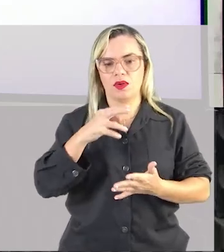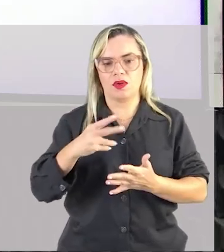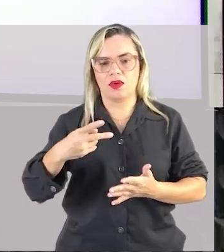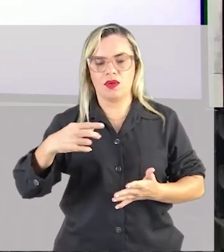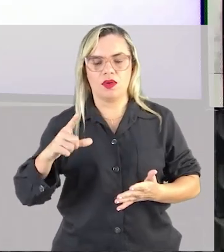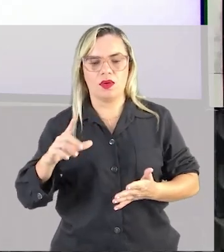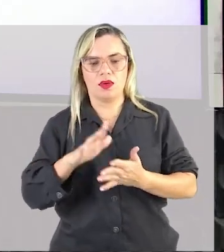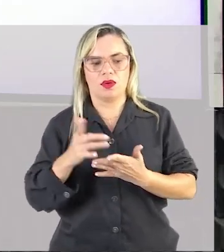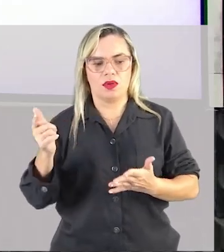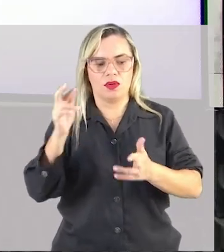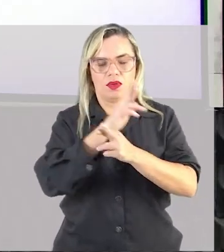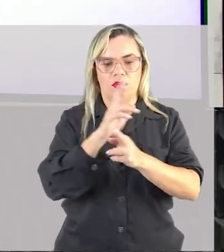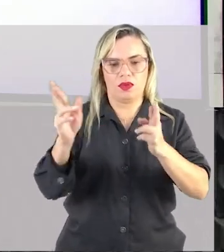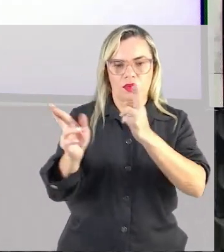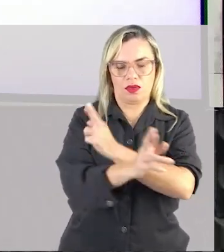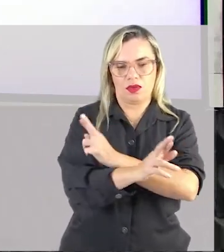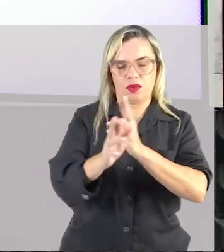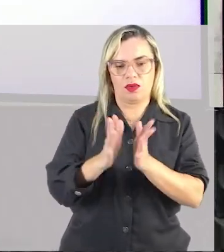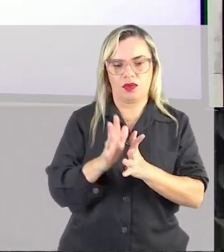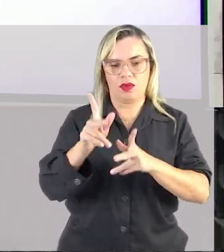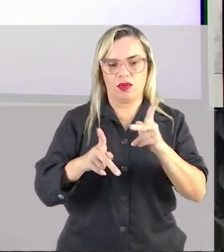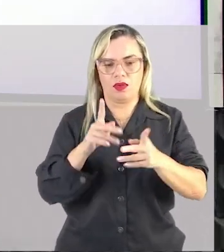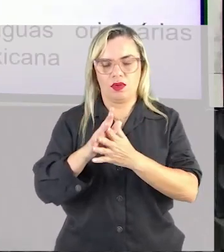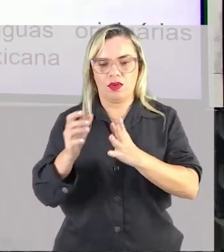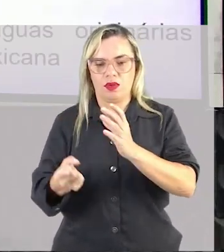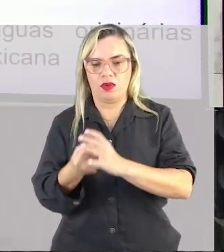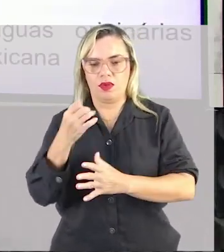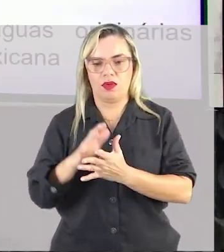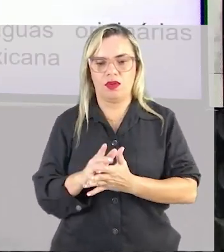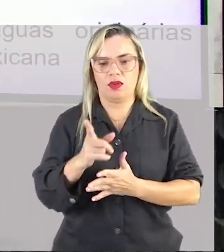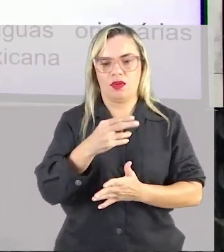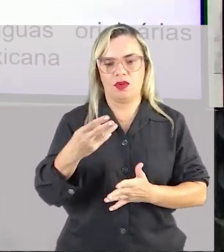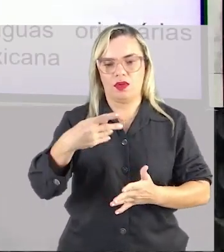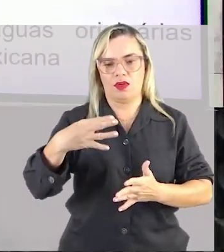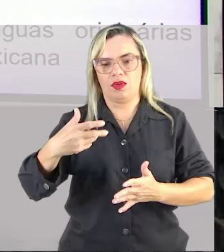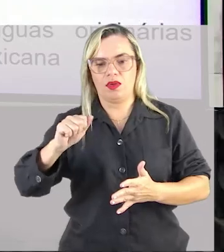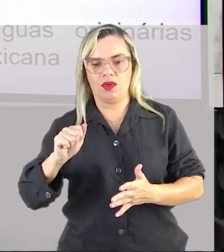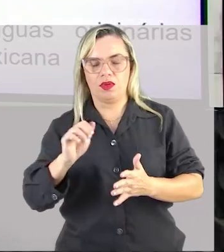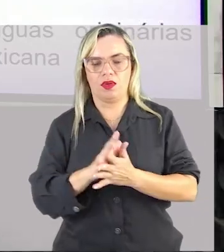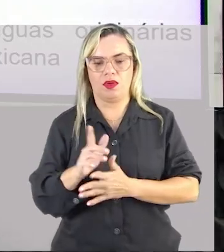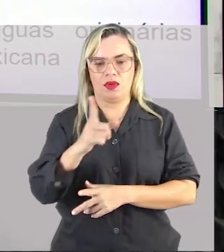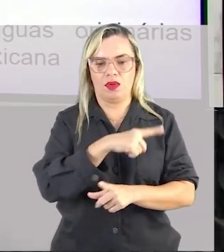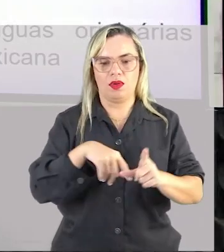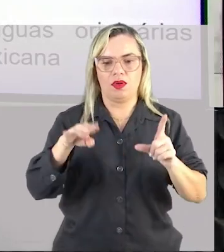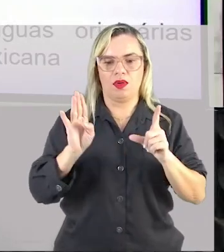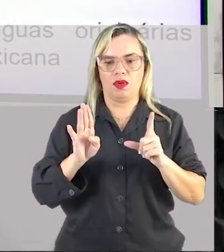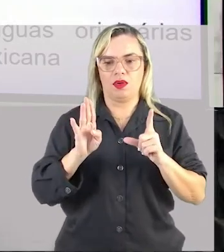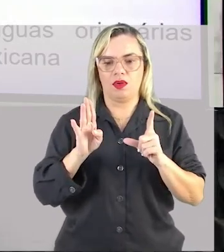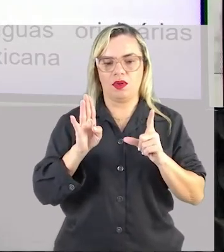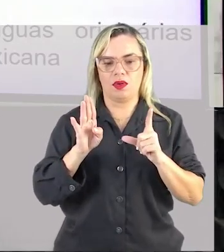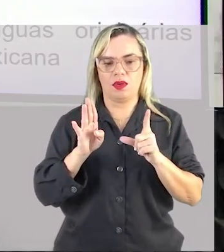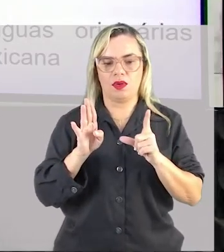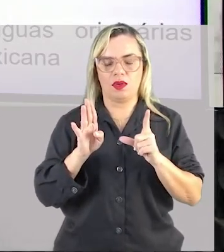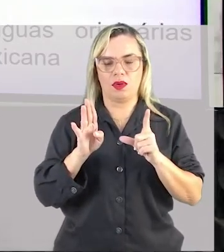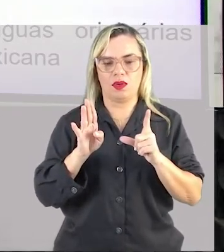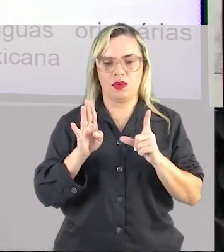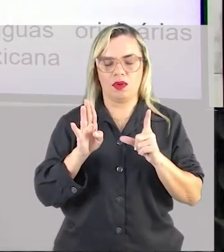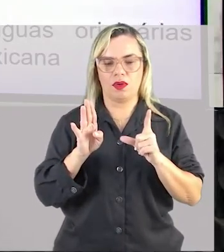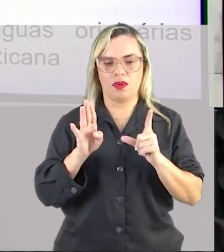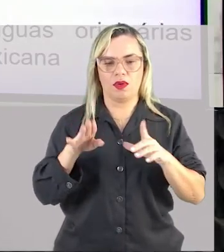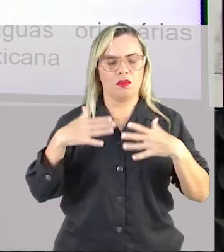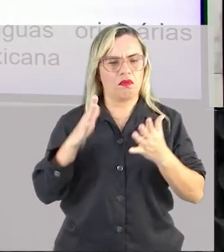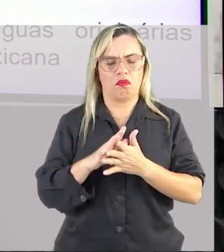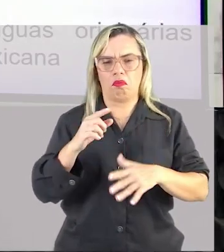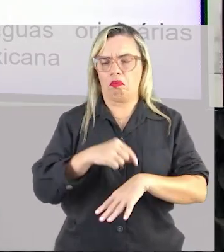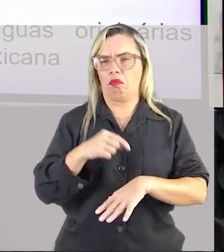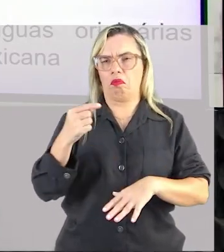se refere ao povo originário zapoteca, né? Resgatar a literatura popular produzidas em língua zapoteca? Em